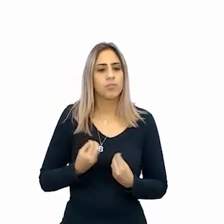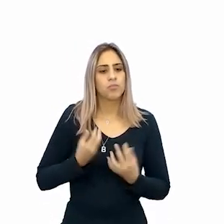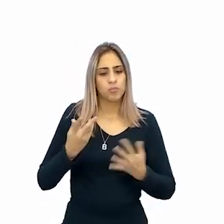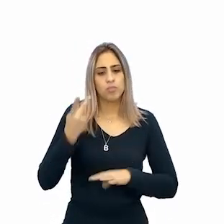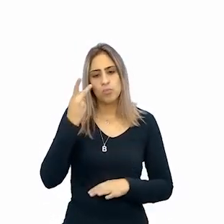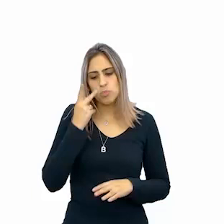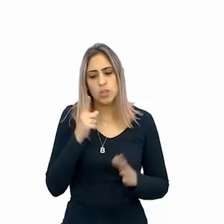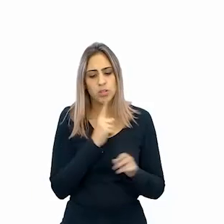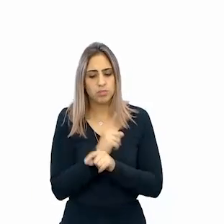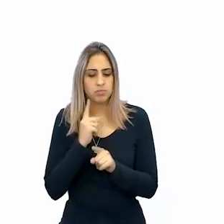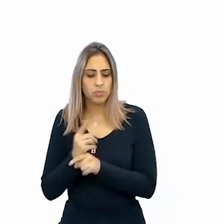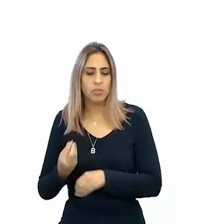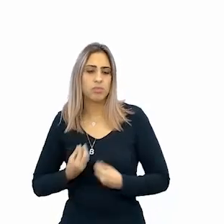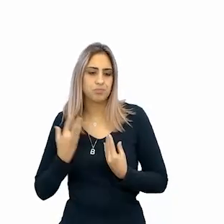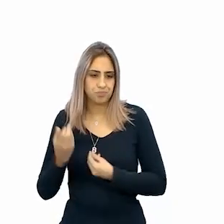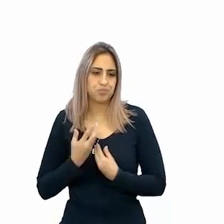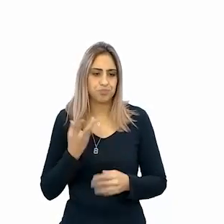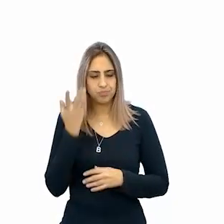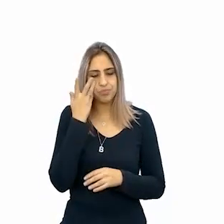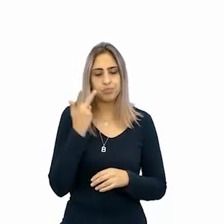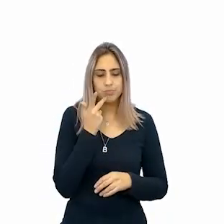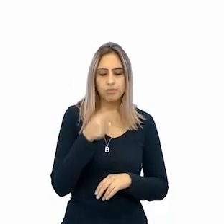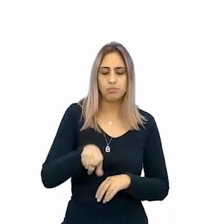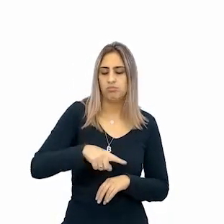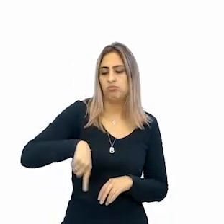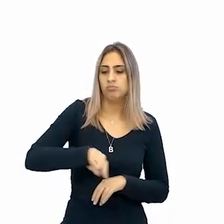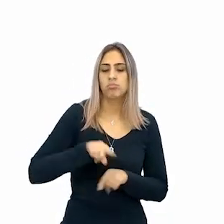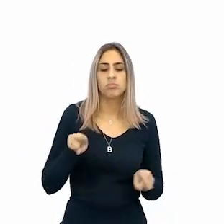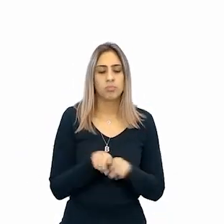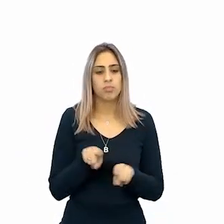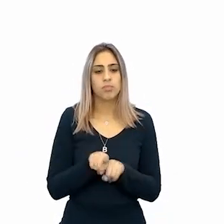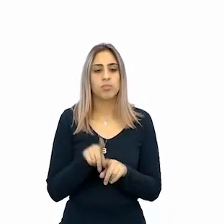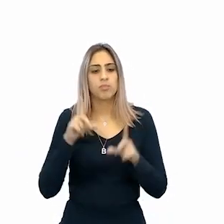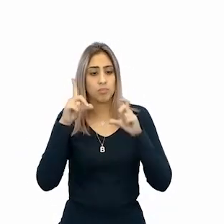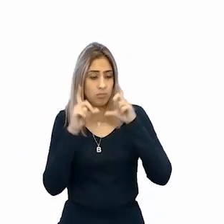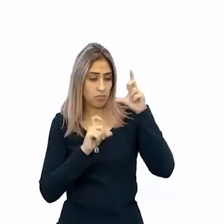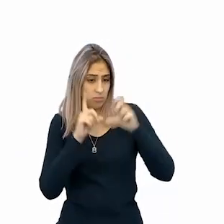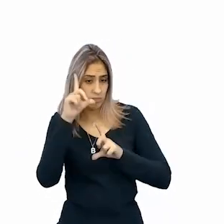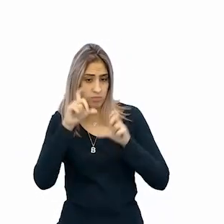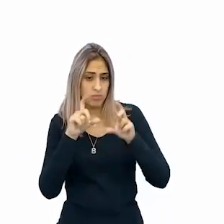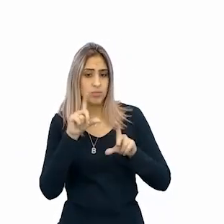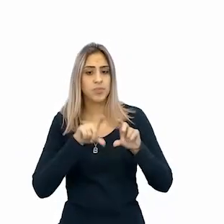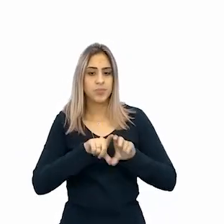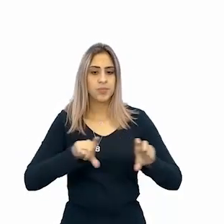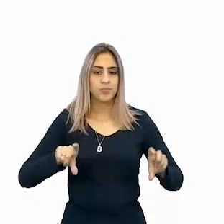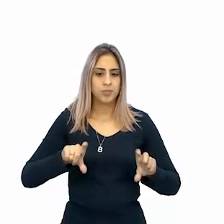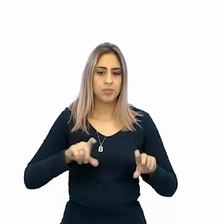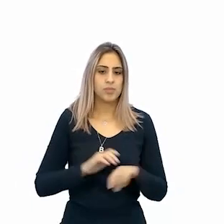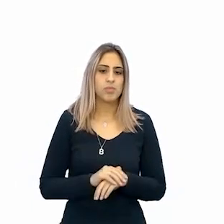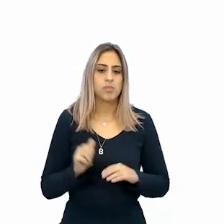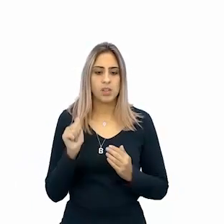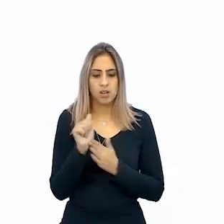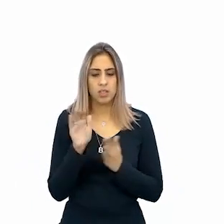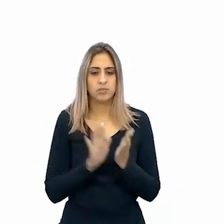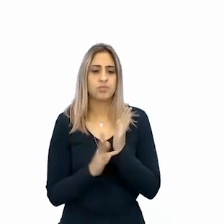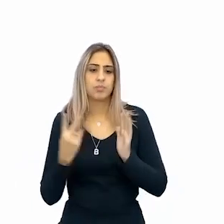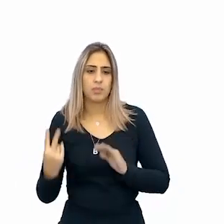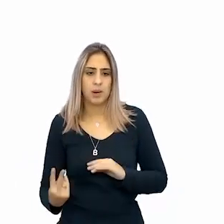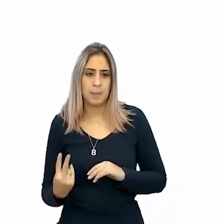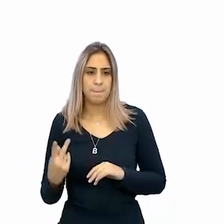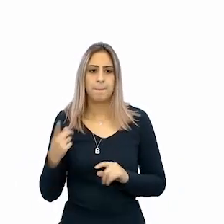para encontrar informações sobre o animal escolhido. Índice, fotografias, legendas. Na atividade